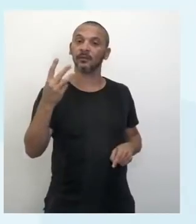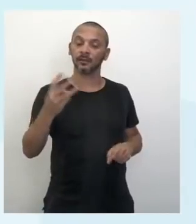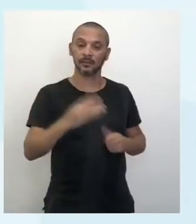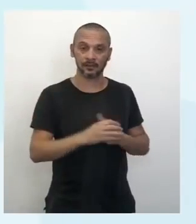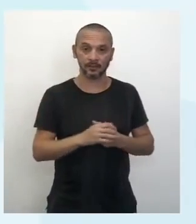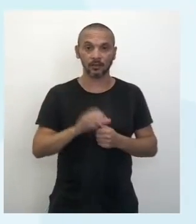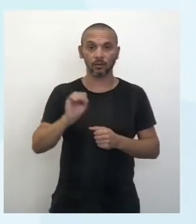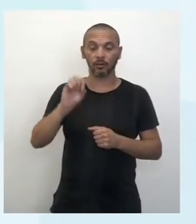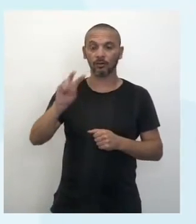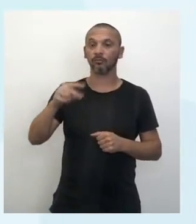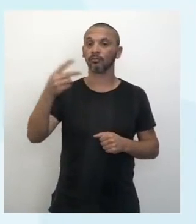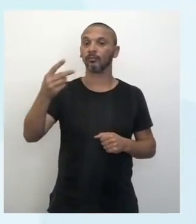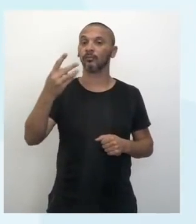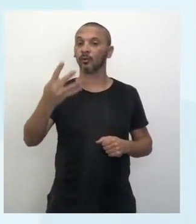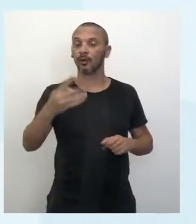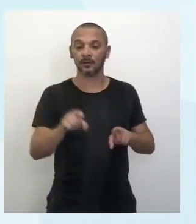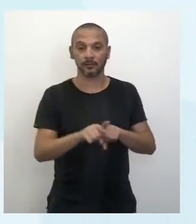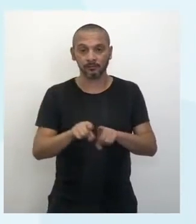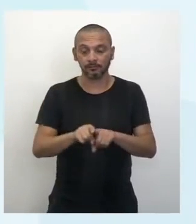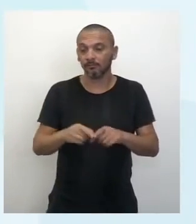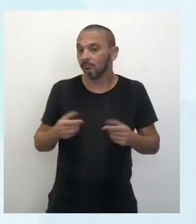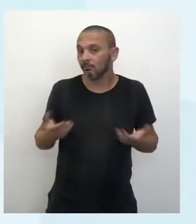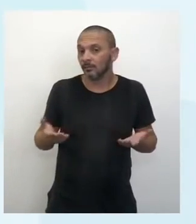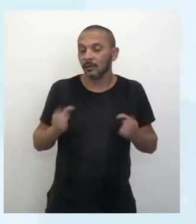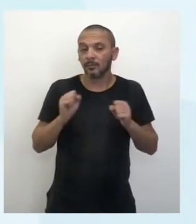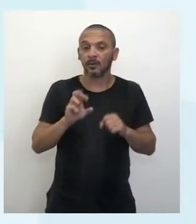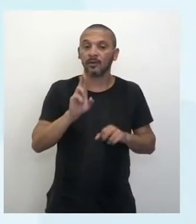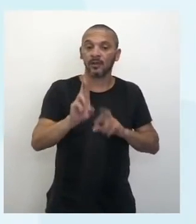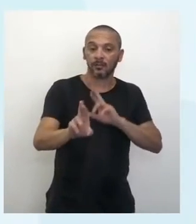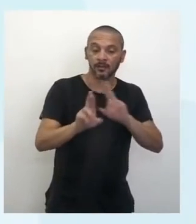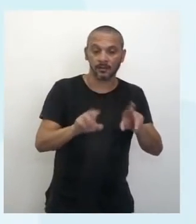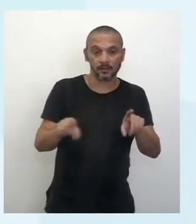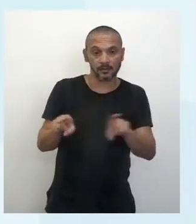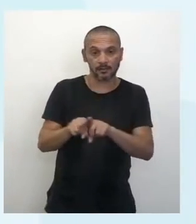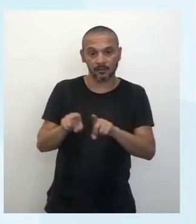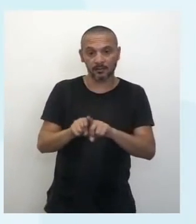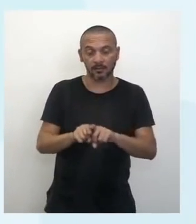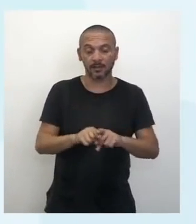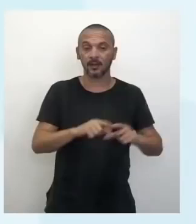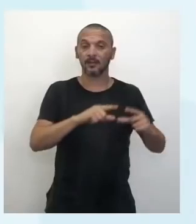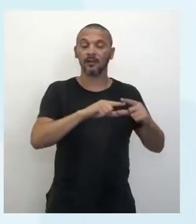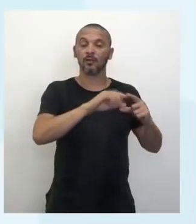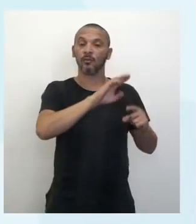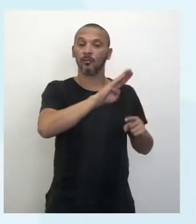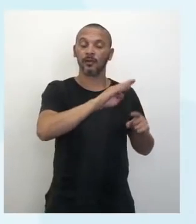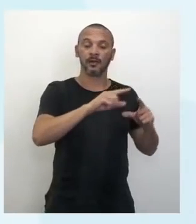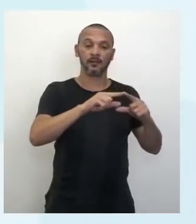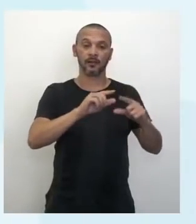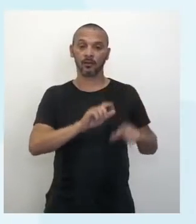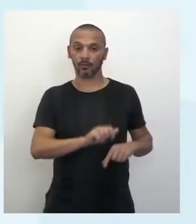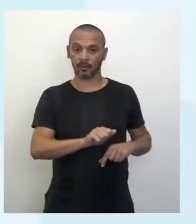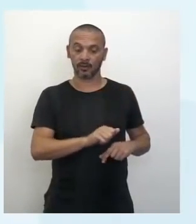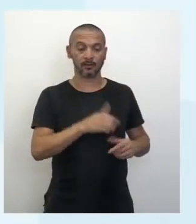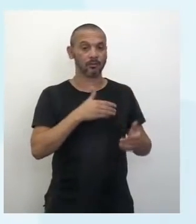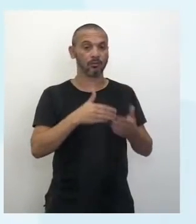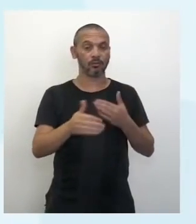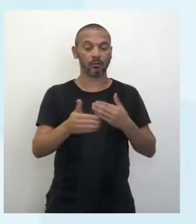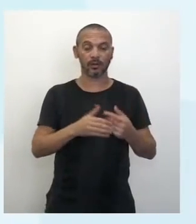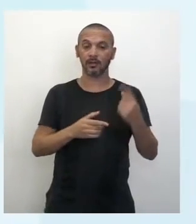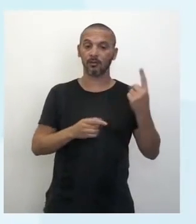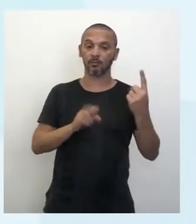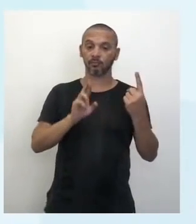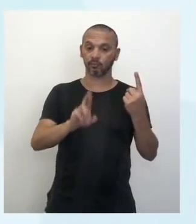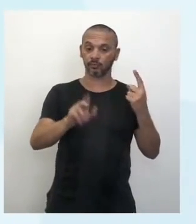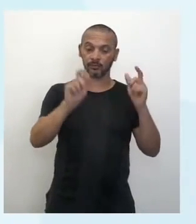e o 8 é o dobro do 4. Você poderia ter representado, né, triângulo B pelo triângulo A, qualquer uma dessas